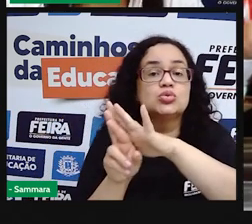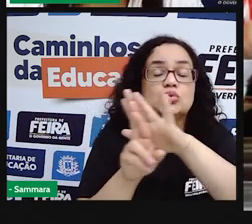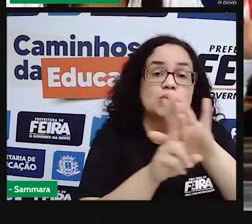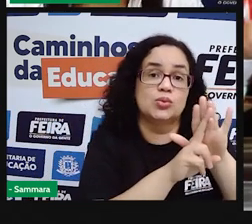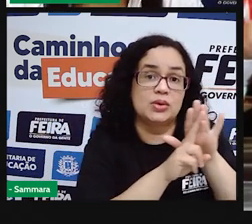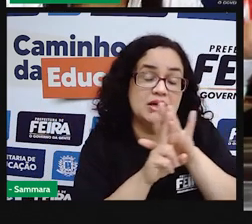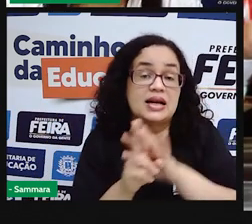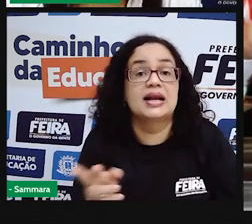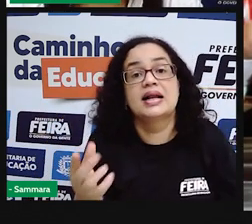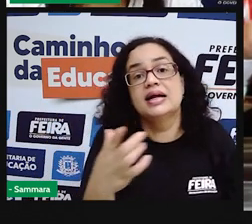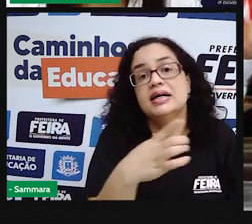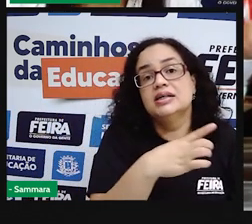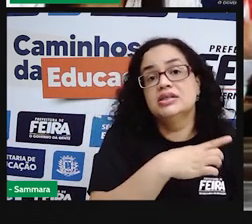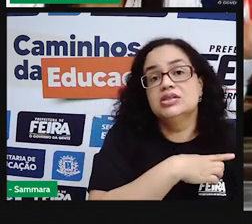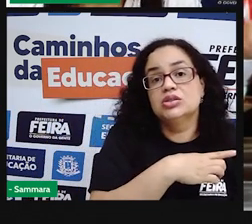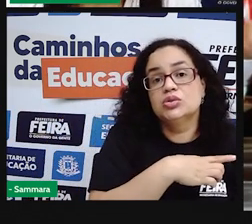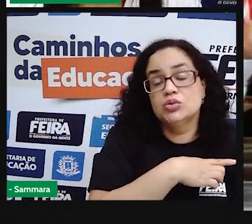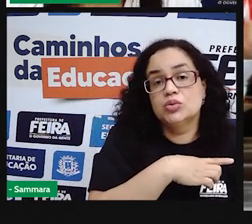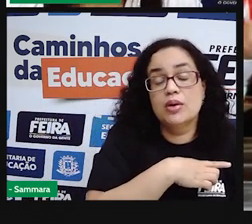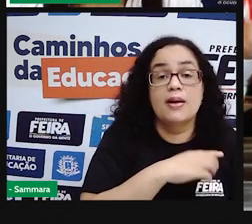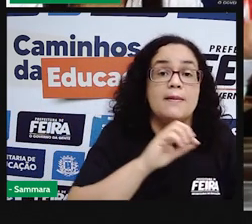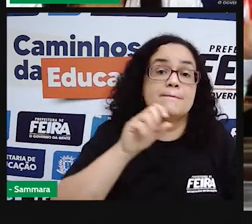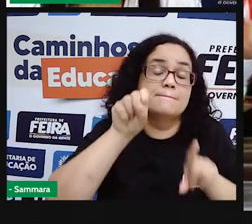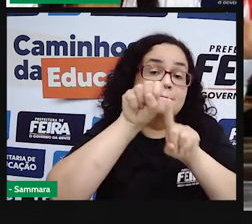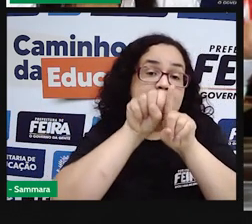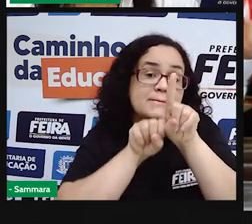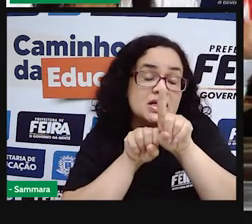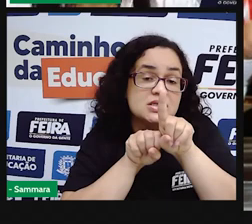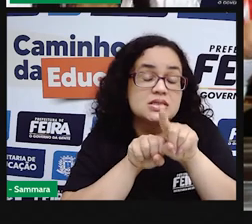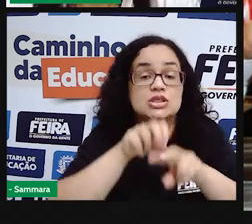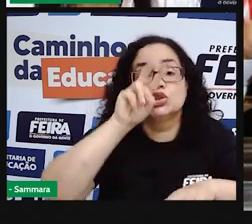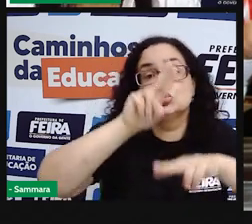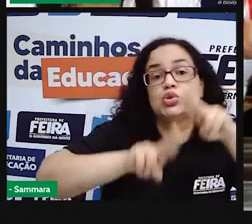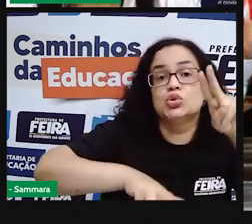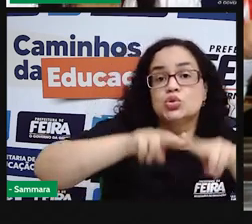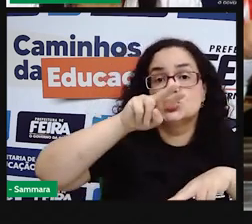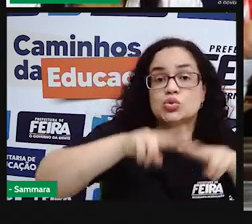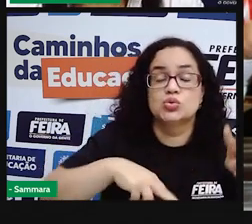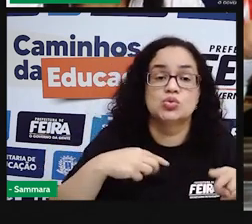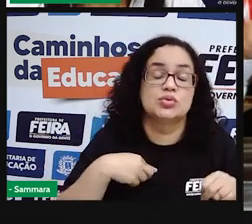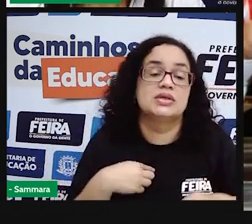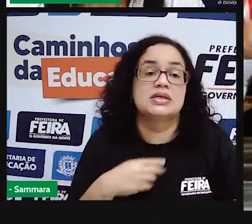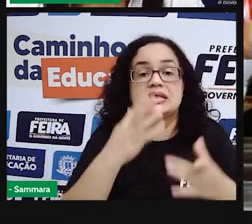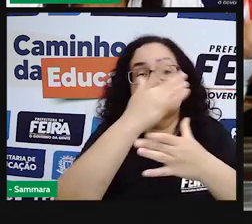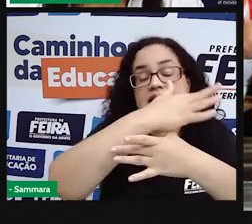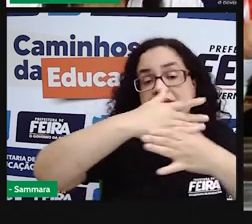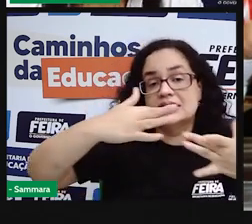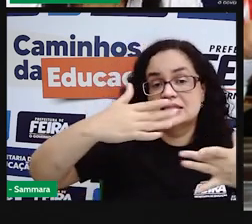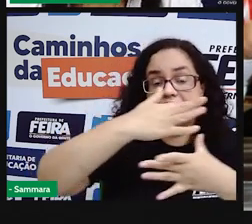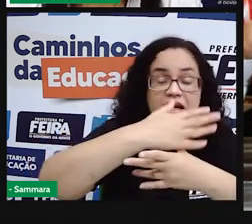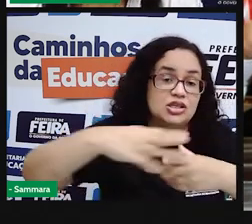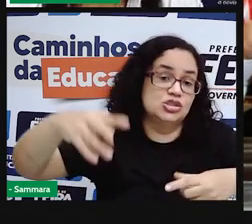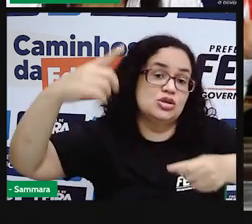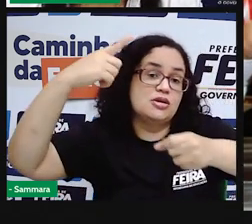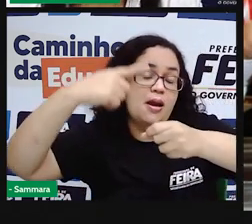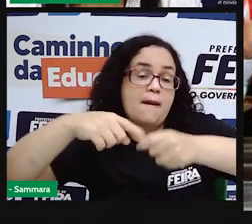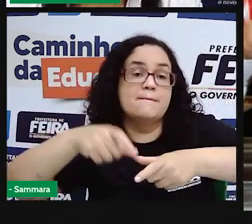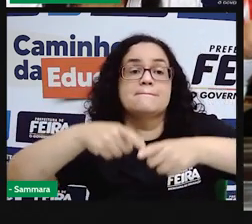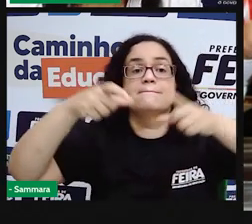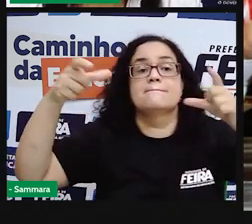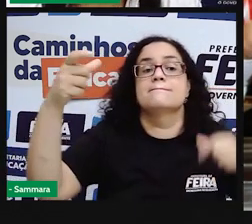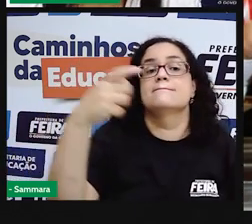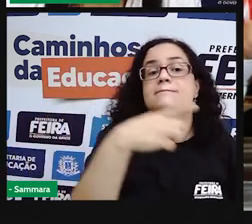né? No mês de junho, para as cidades do interior, para as cidades maiores também, que compõem aí a